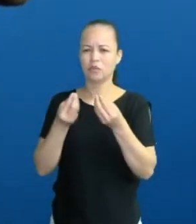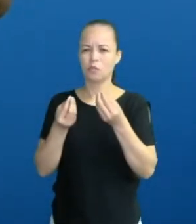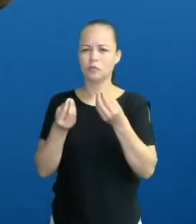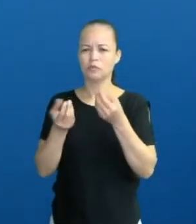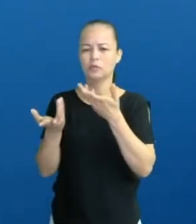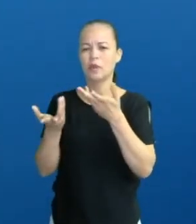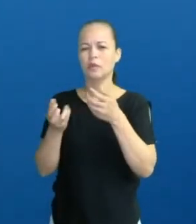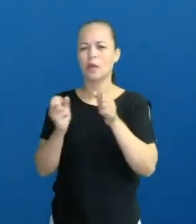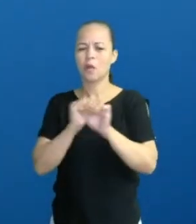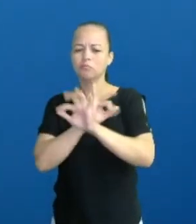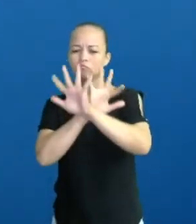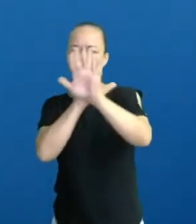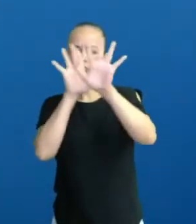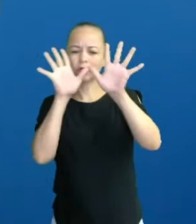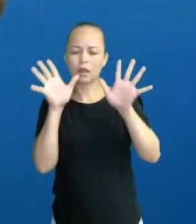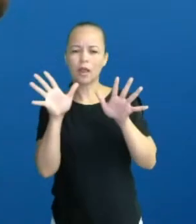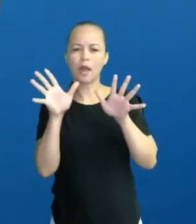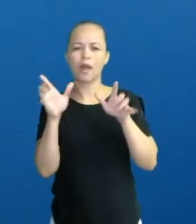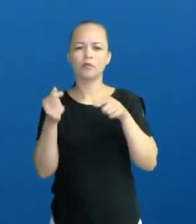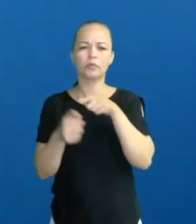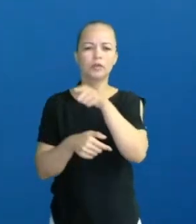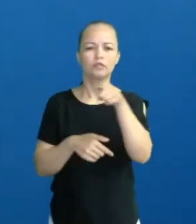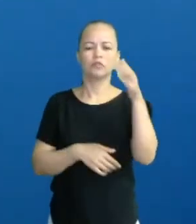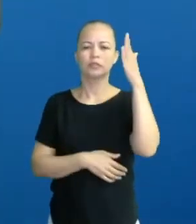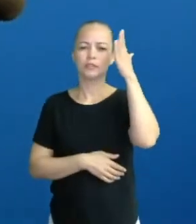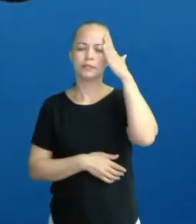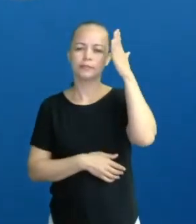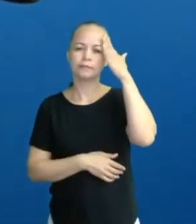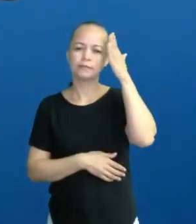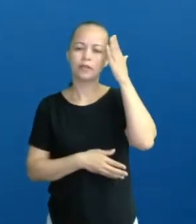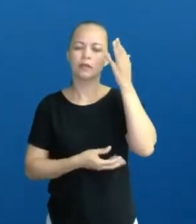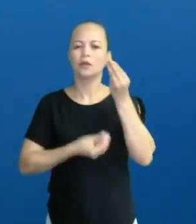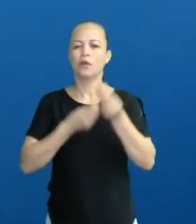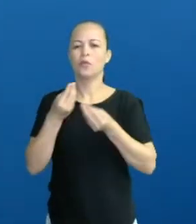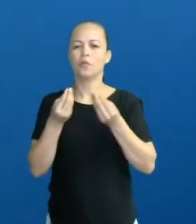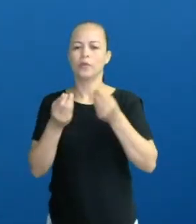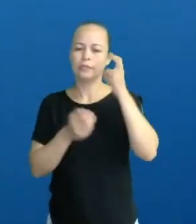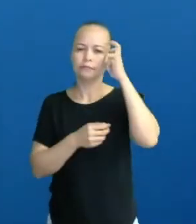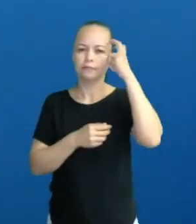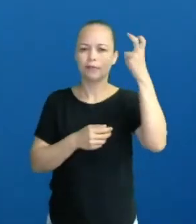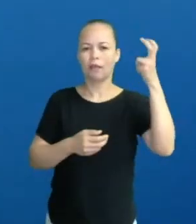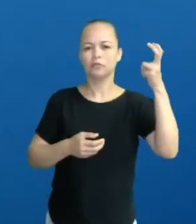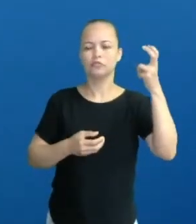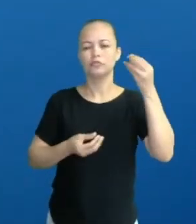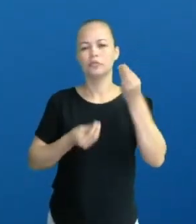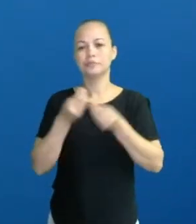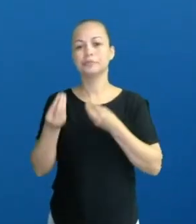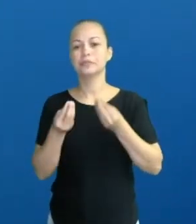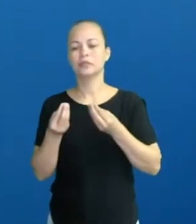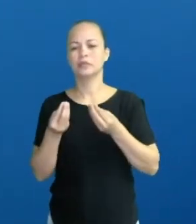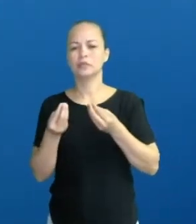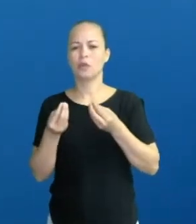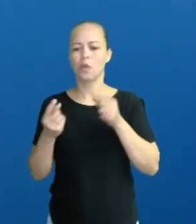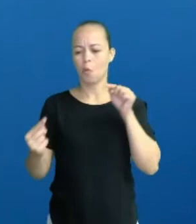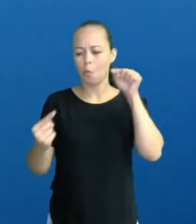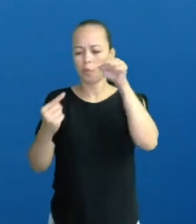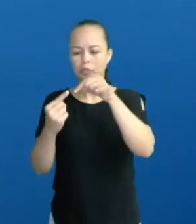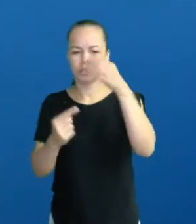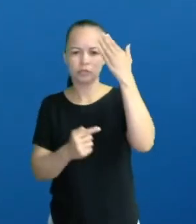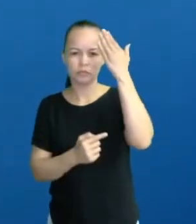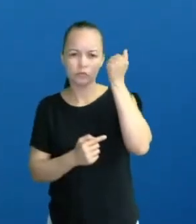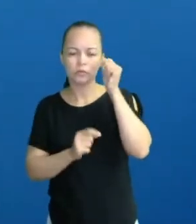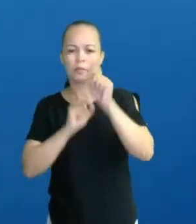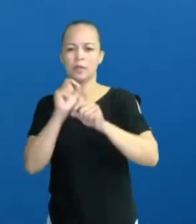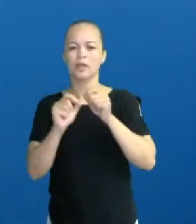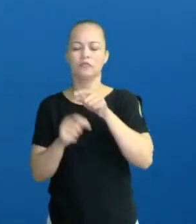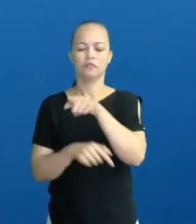visível, se torna muito mais palatável, se torna muito mais entendível, inteligível. Porque esse é o objetivo, gente, do saber. É fazer com que você